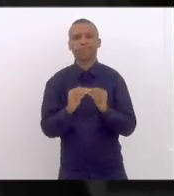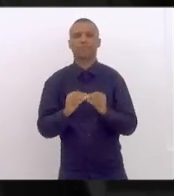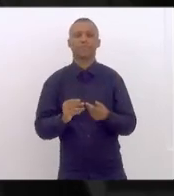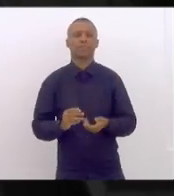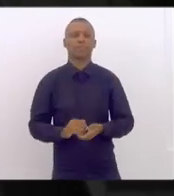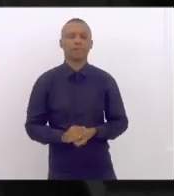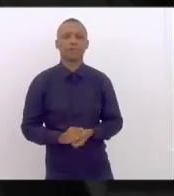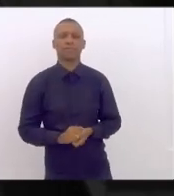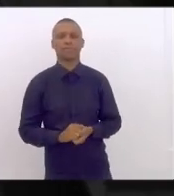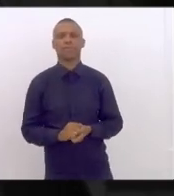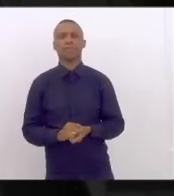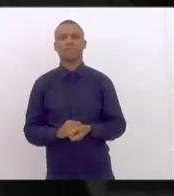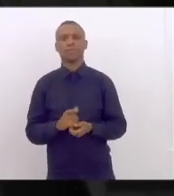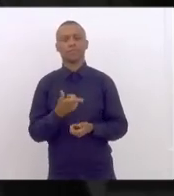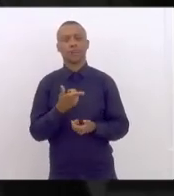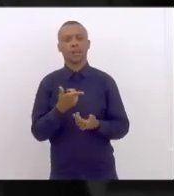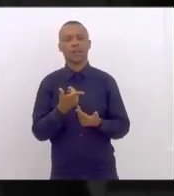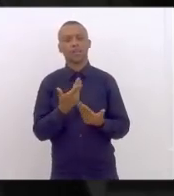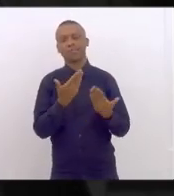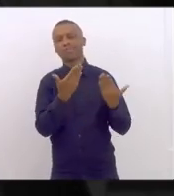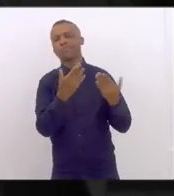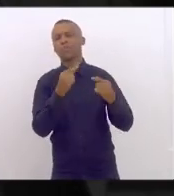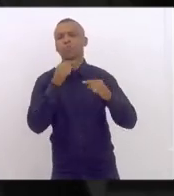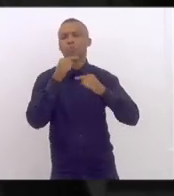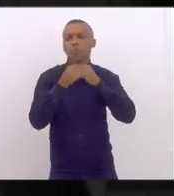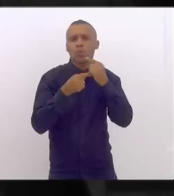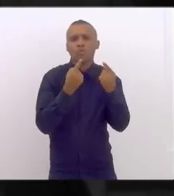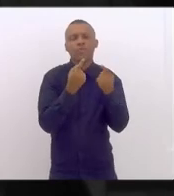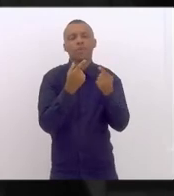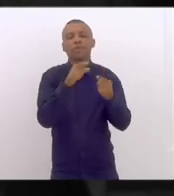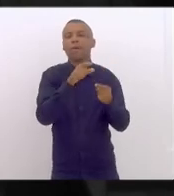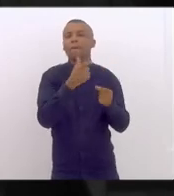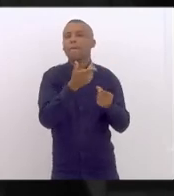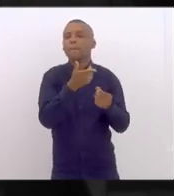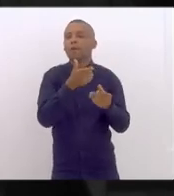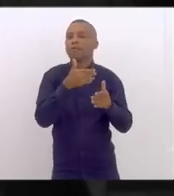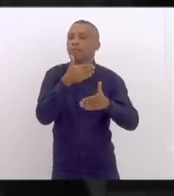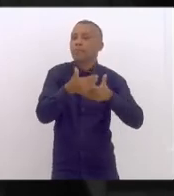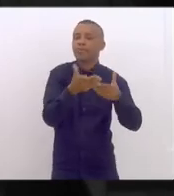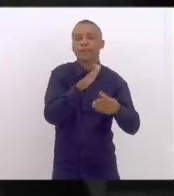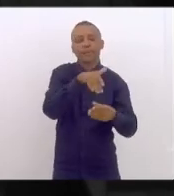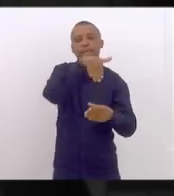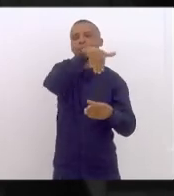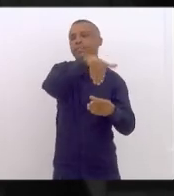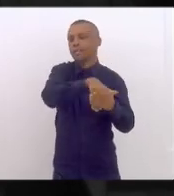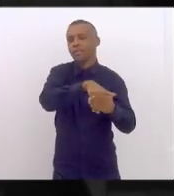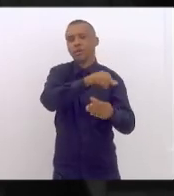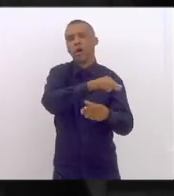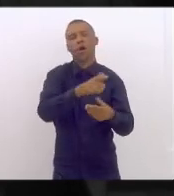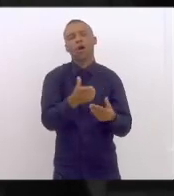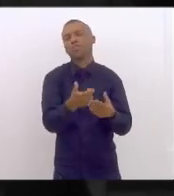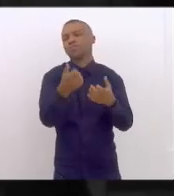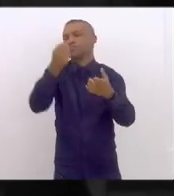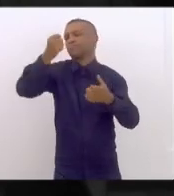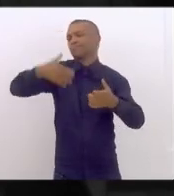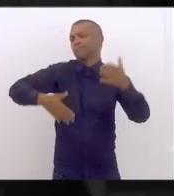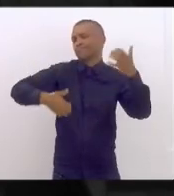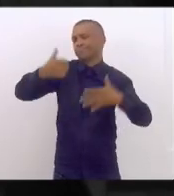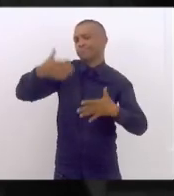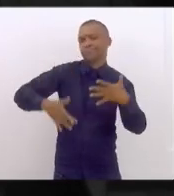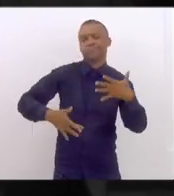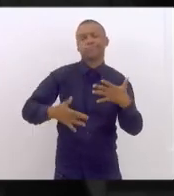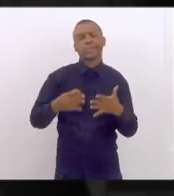sobre o processo eleitoral qualquer dúvida qualquer fundamento explicação que